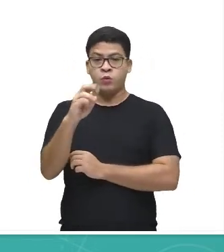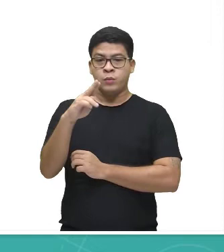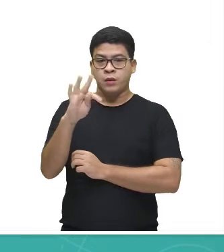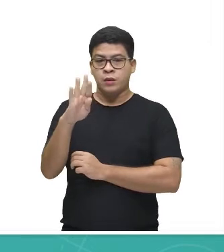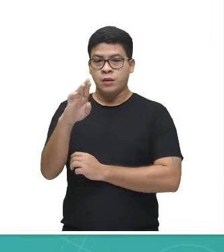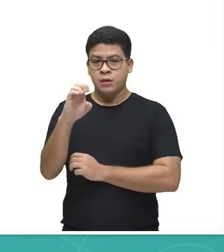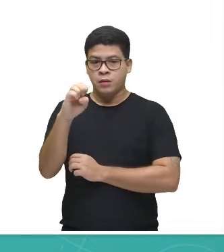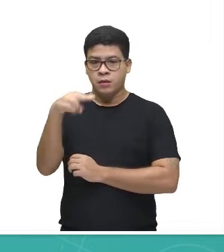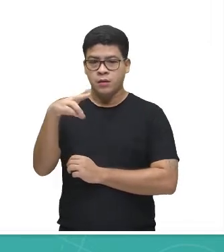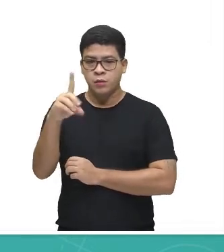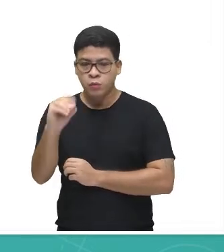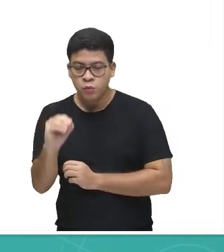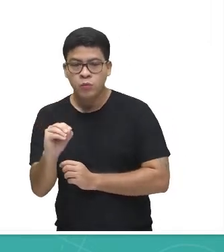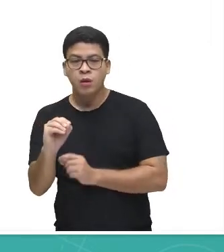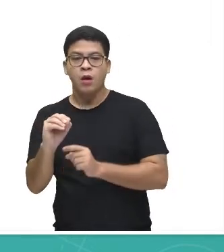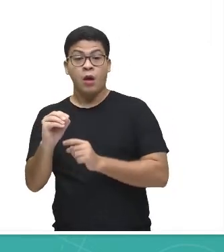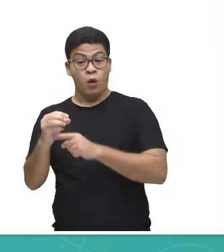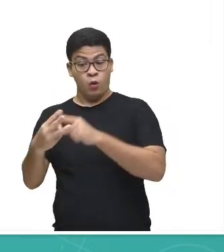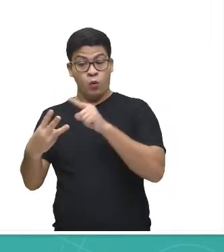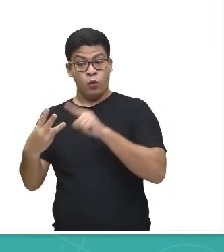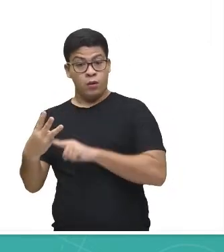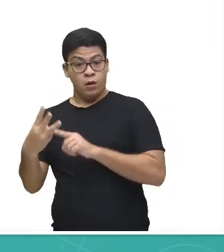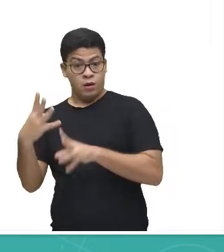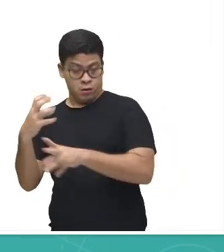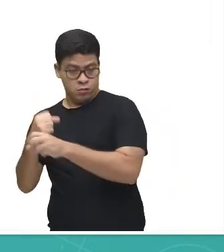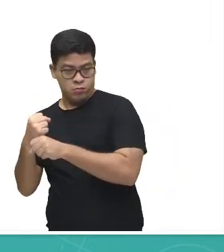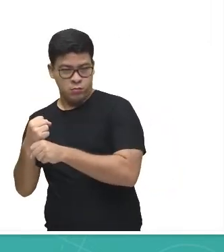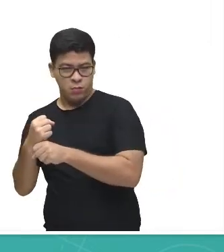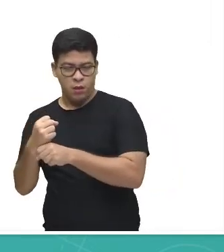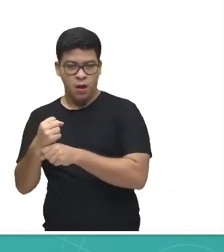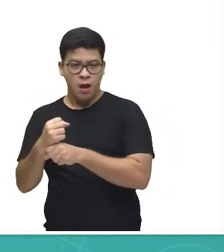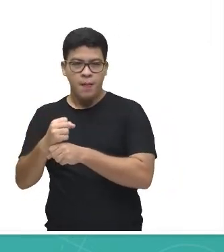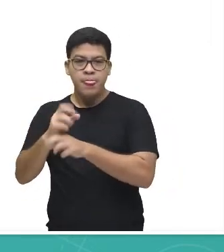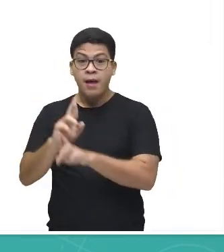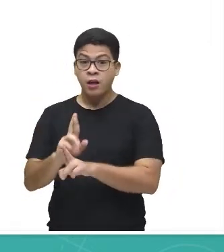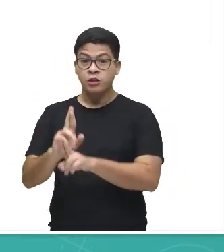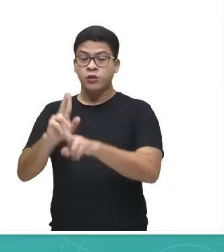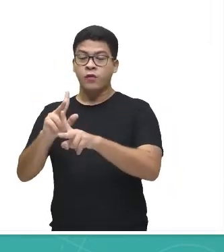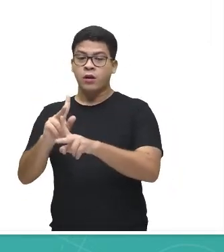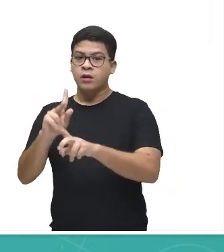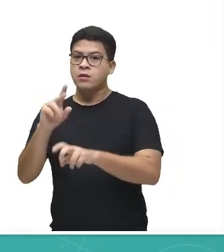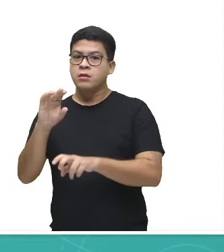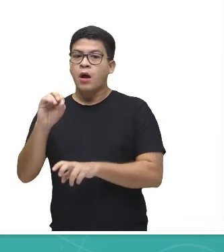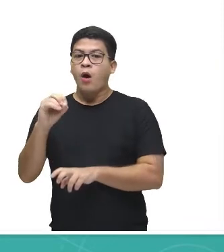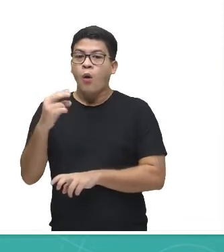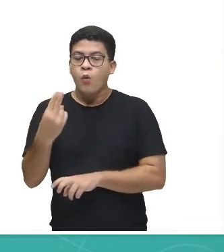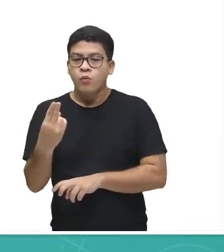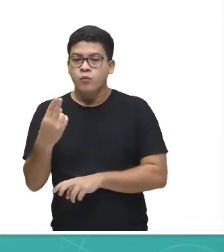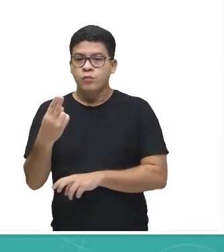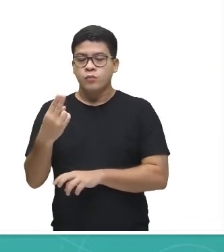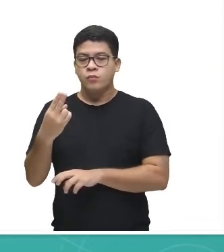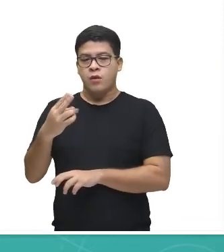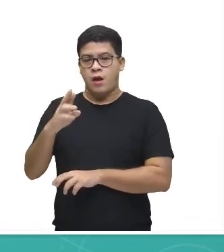que é o resultado, né, a gente chama de diferença ou resto, ok? Olha esse próximo exemplo.